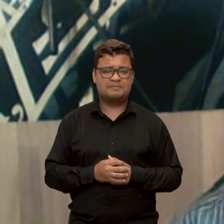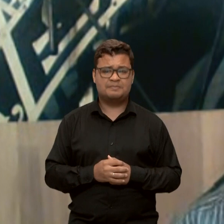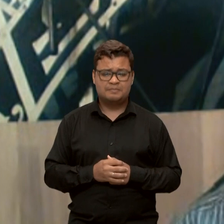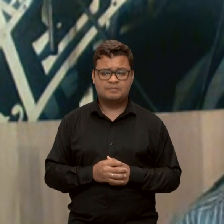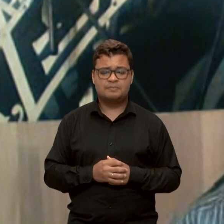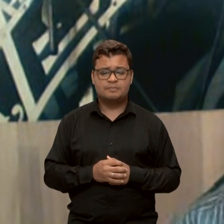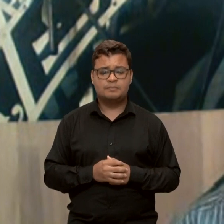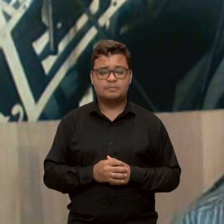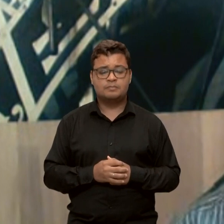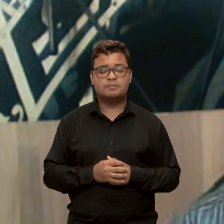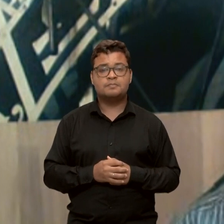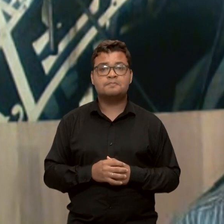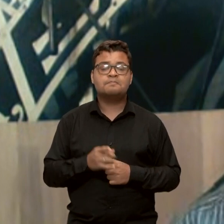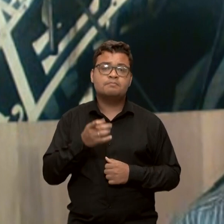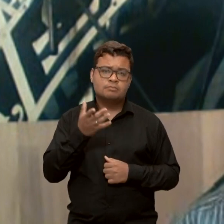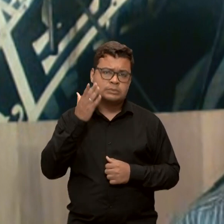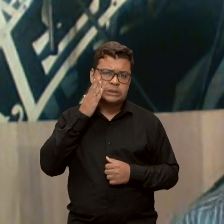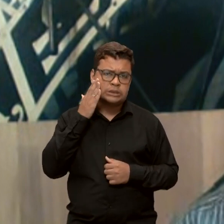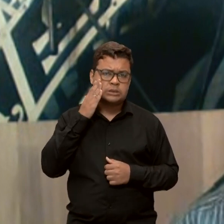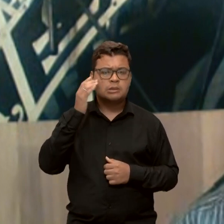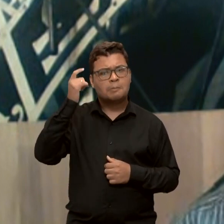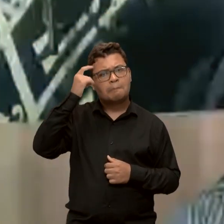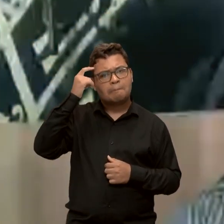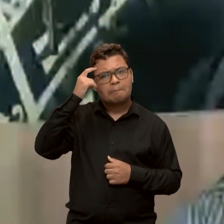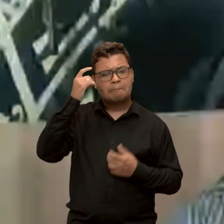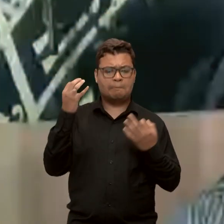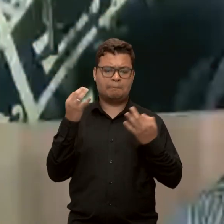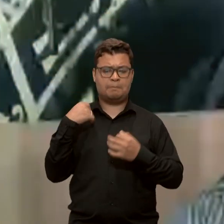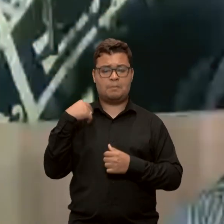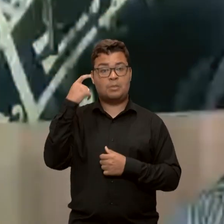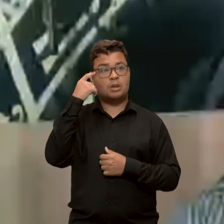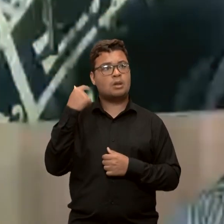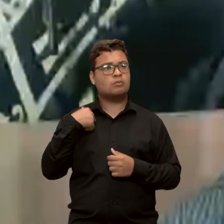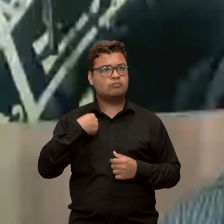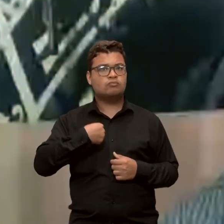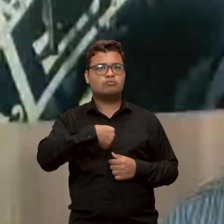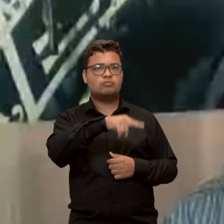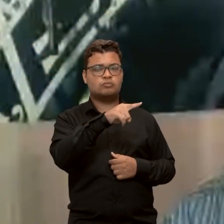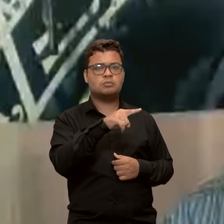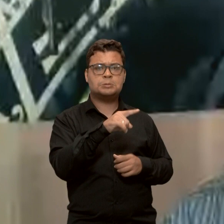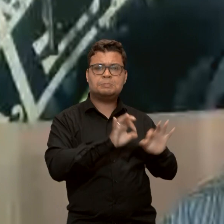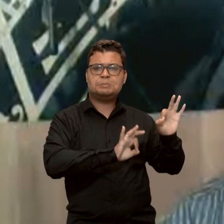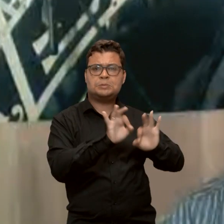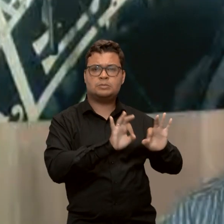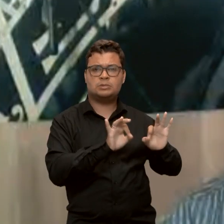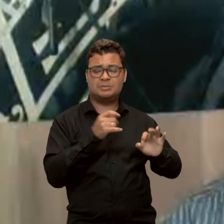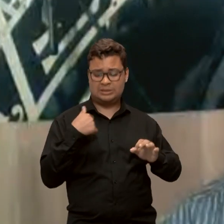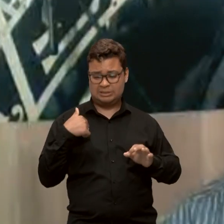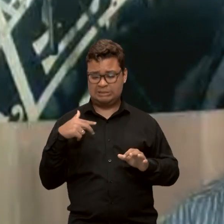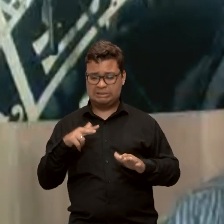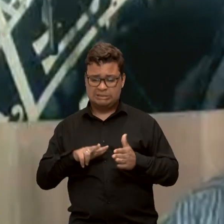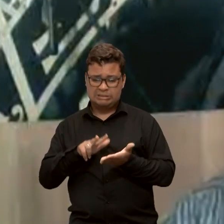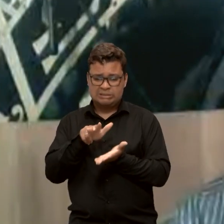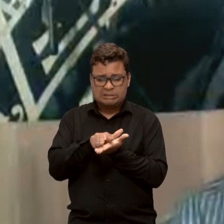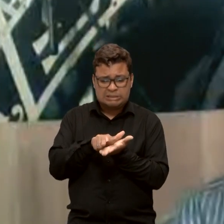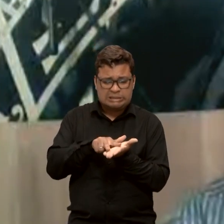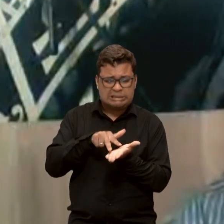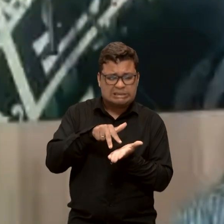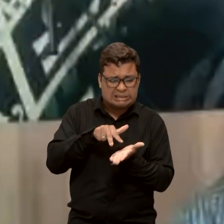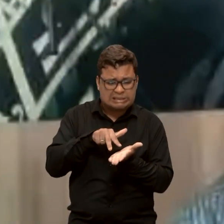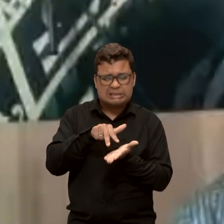ter de novo. Isso é claro, a pessoa se sente muito mal. Você tem dores por todo o